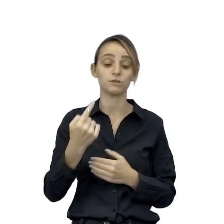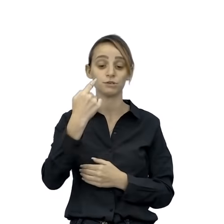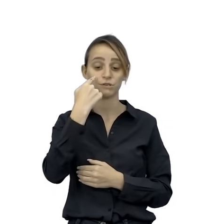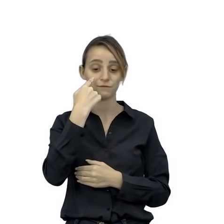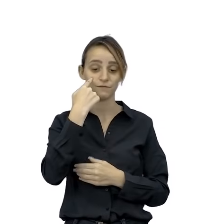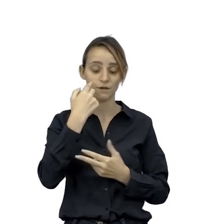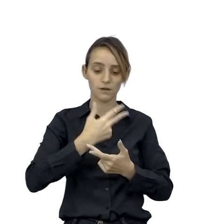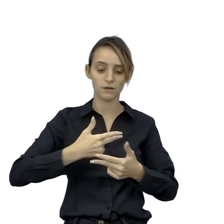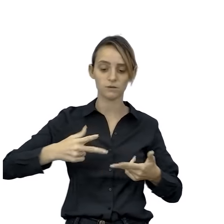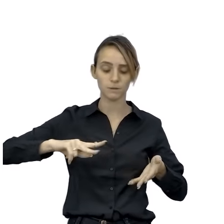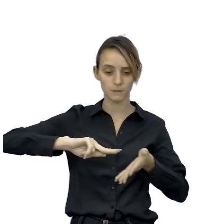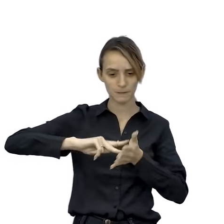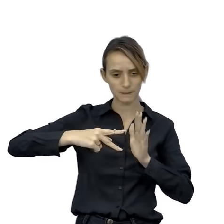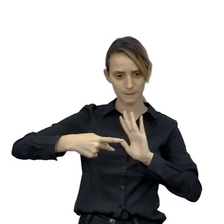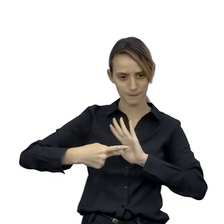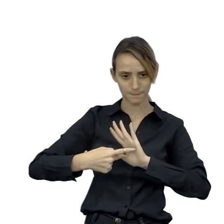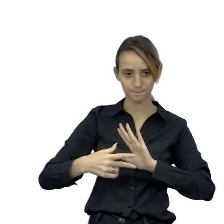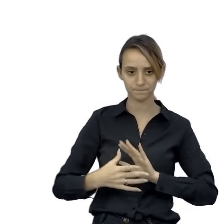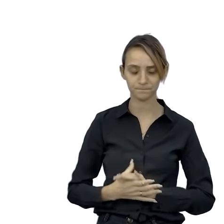esses significados.